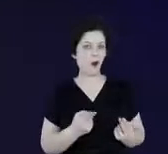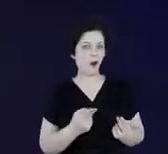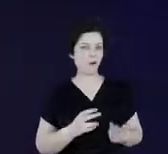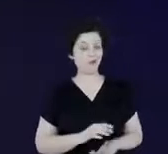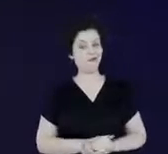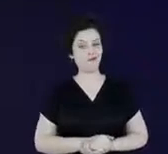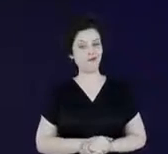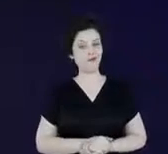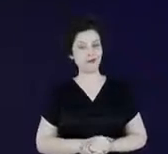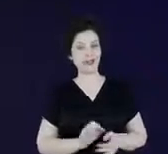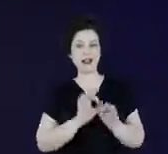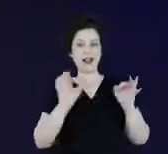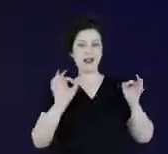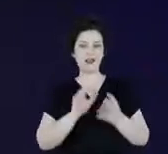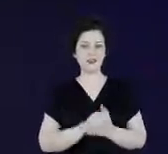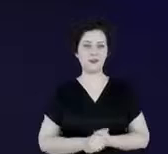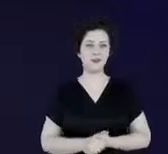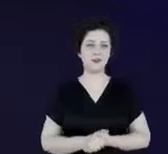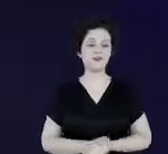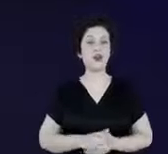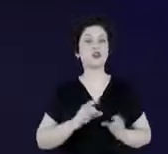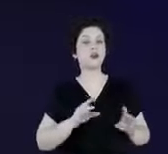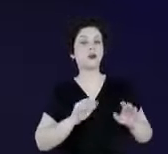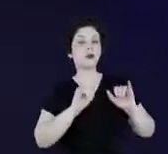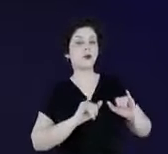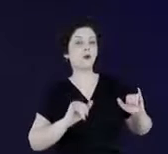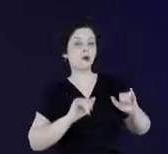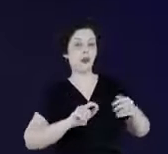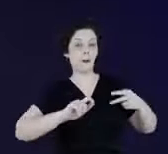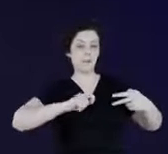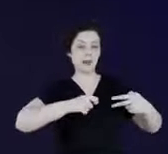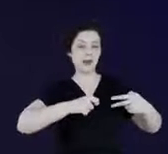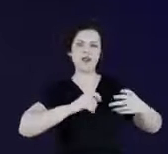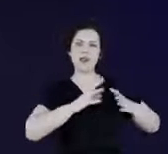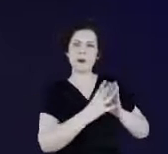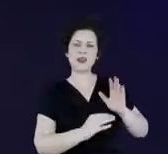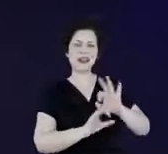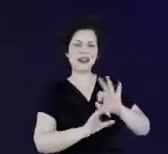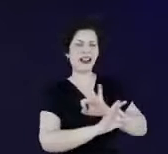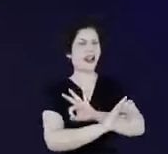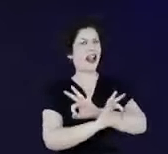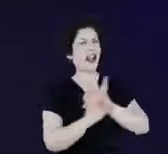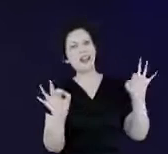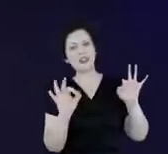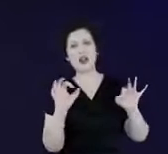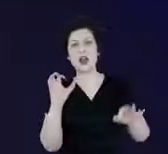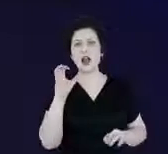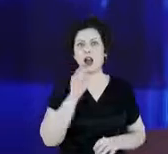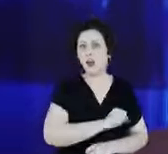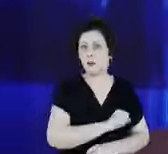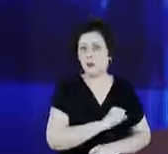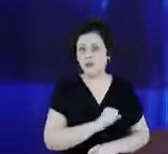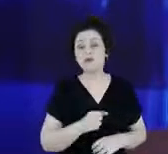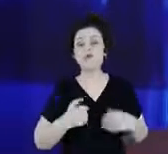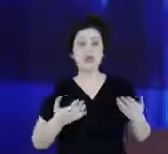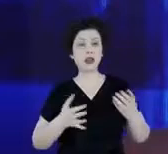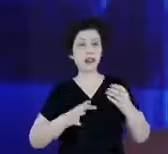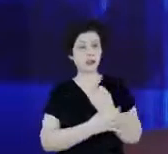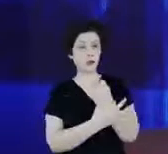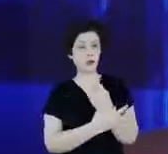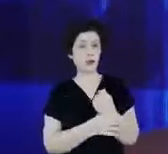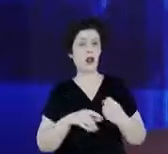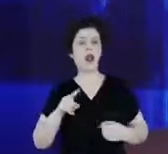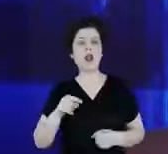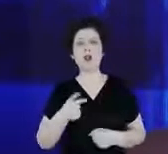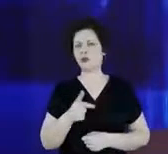excelente e só para mencionar aqui que realmente o pics é um exemplo muito legal né porque foi rápido é é seguro né